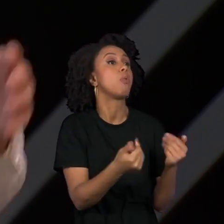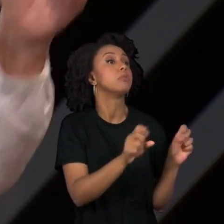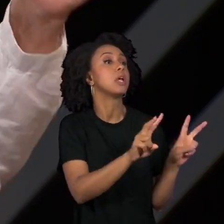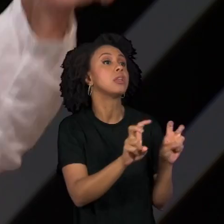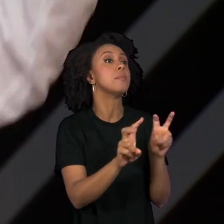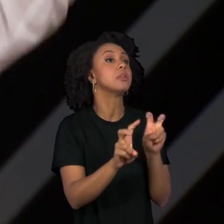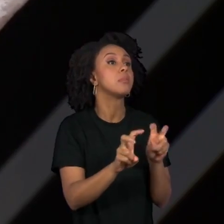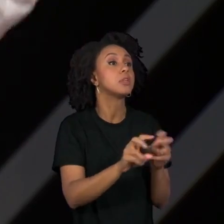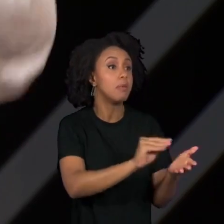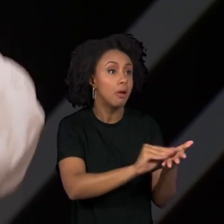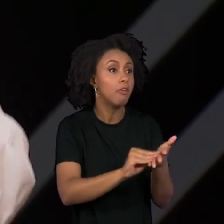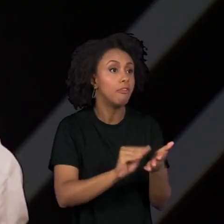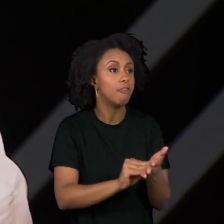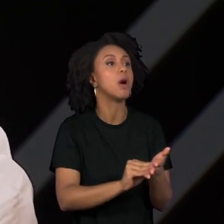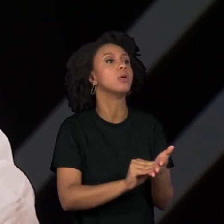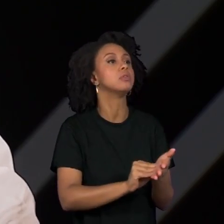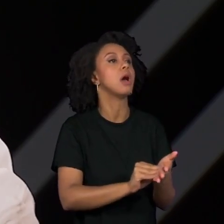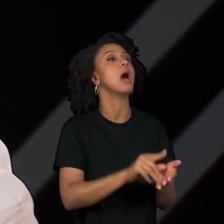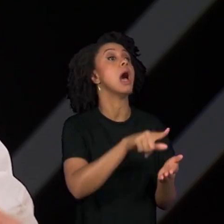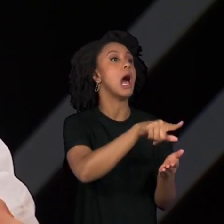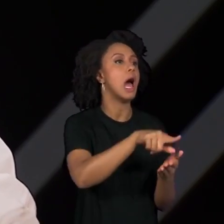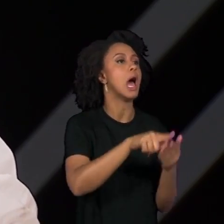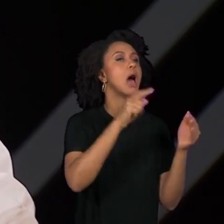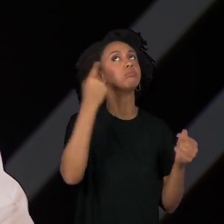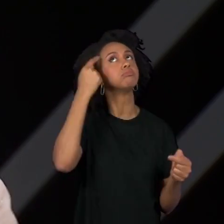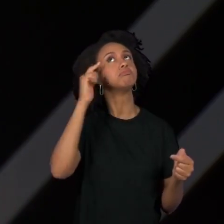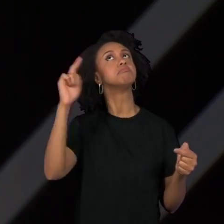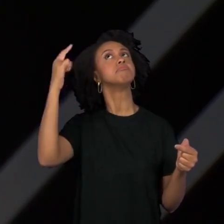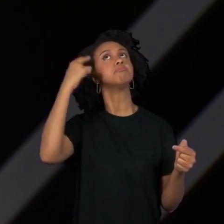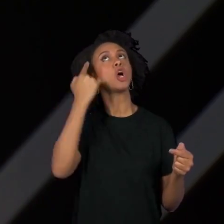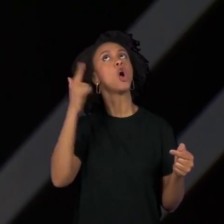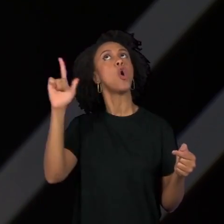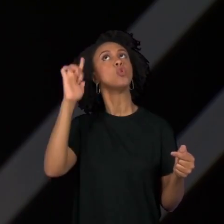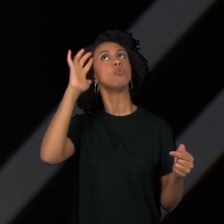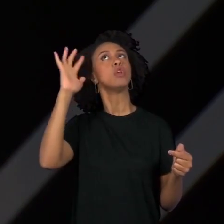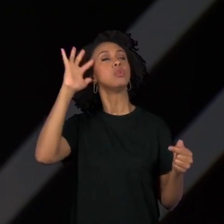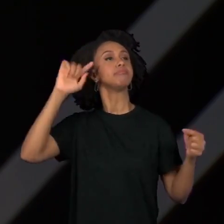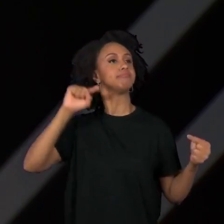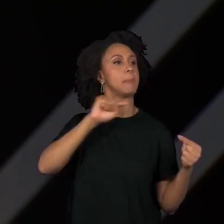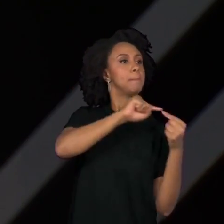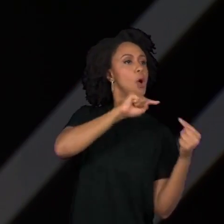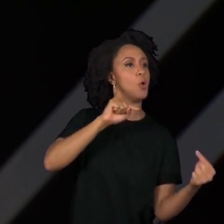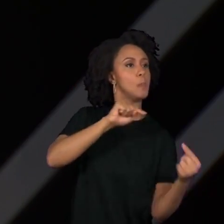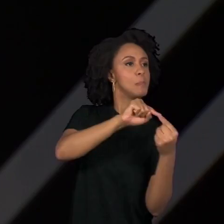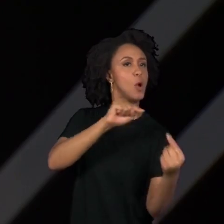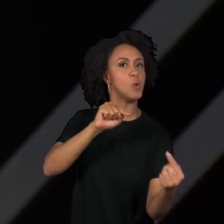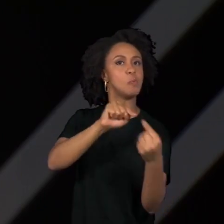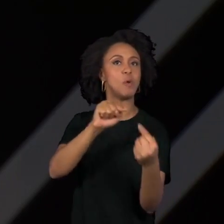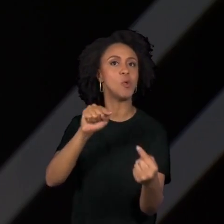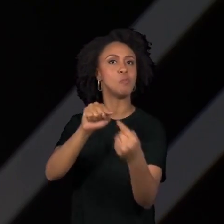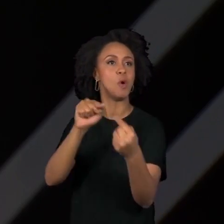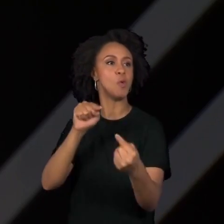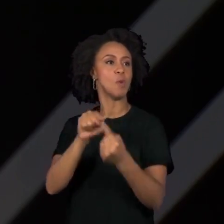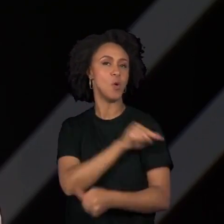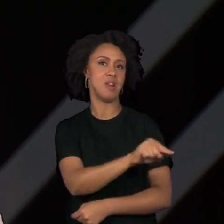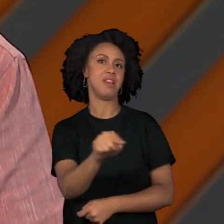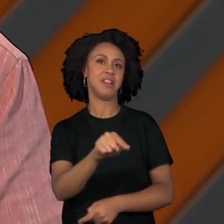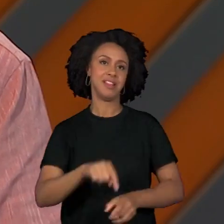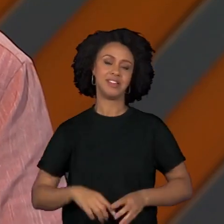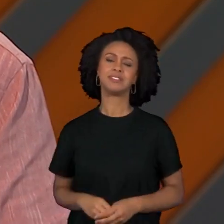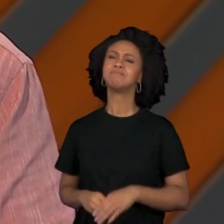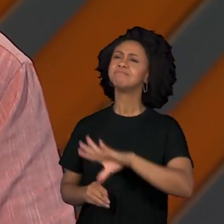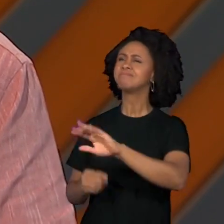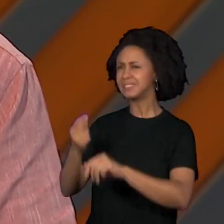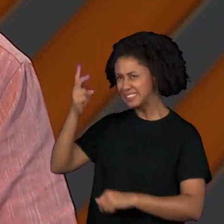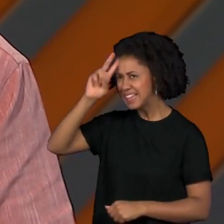e ali ele trazia os filósofos que poderiam estar explicando aquela demanda das pessoas. Você